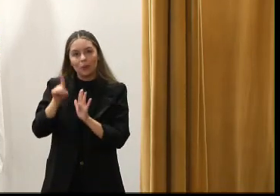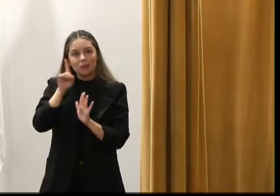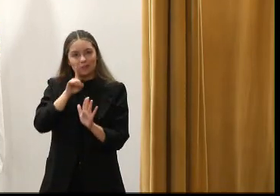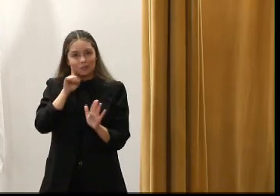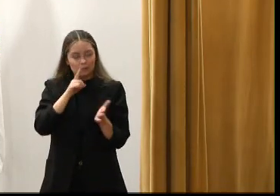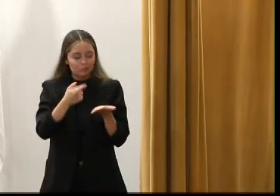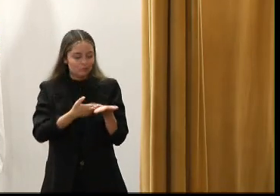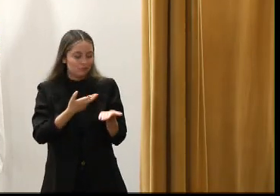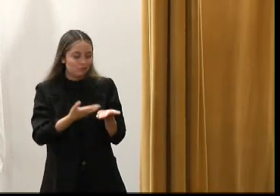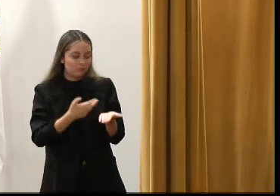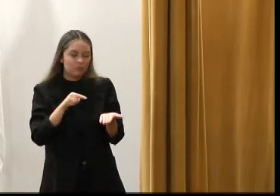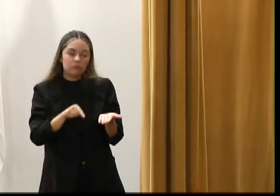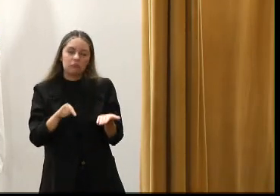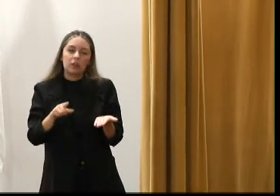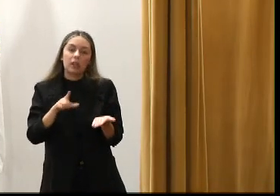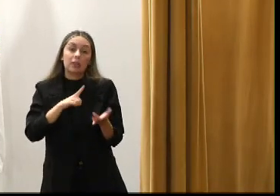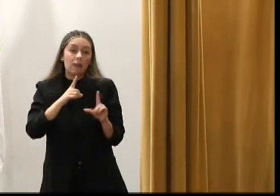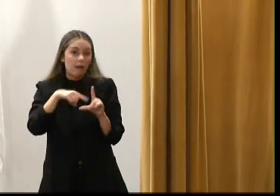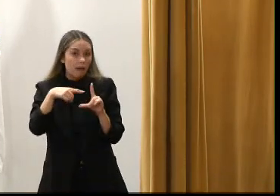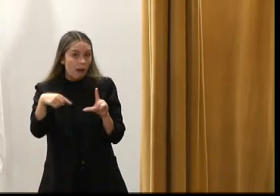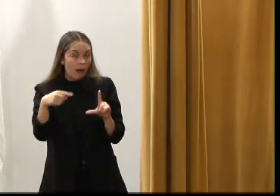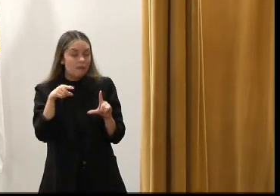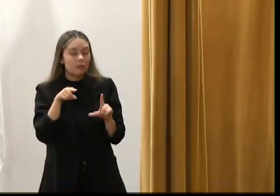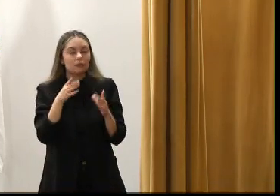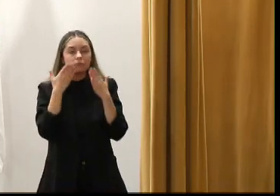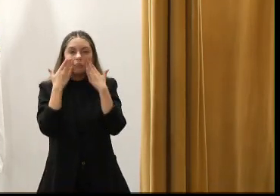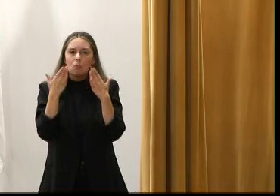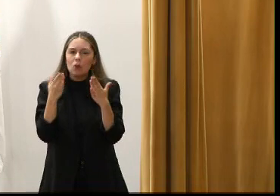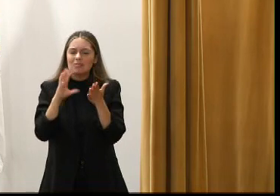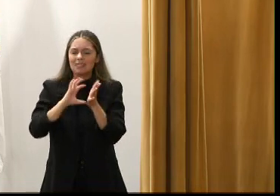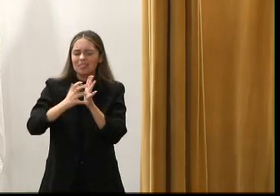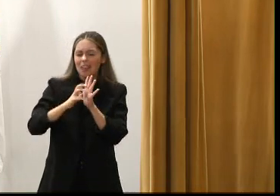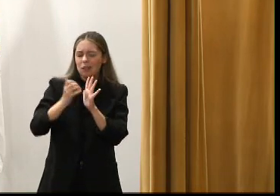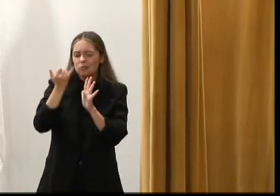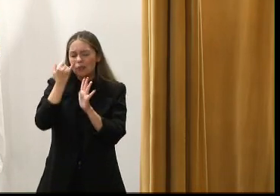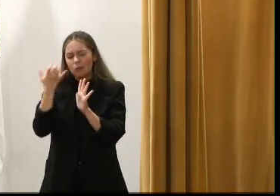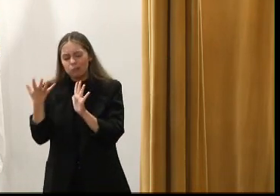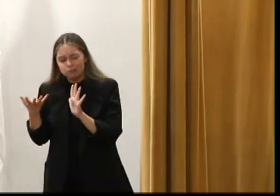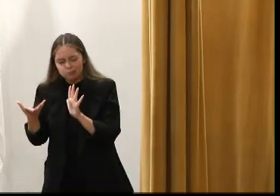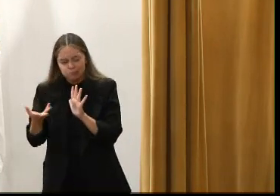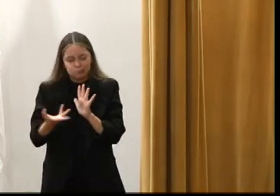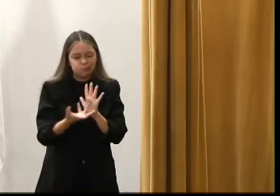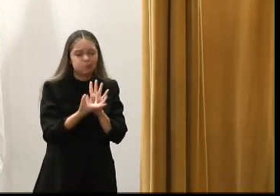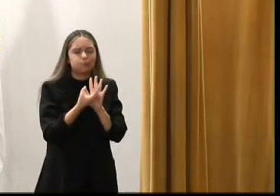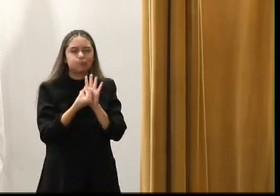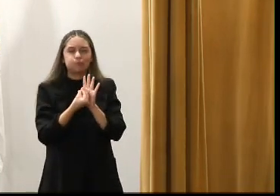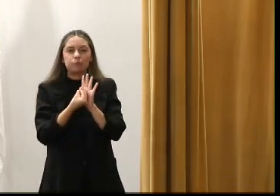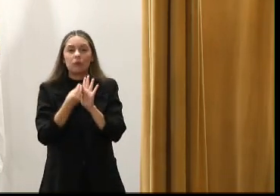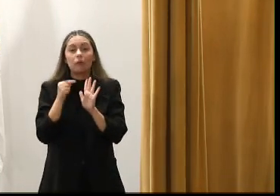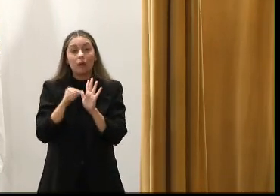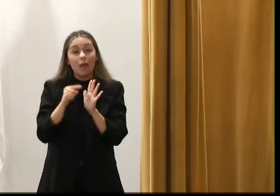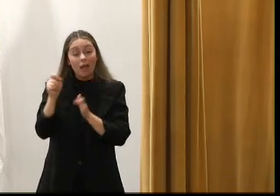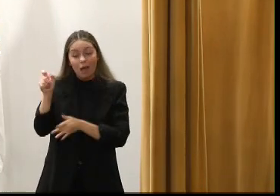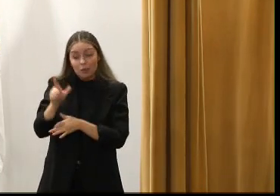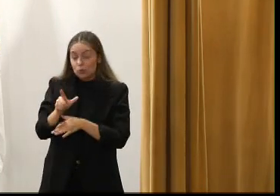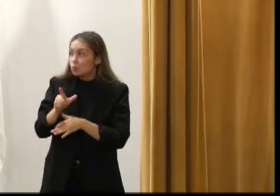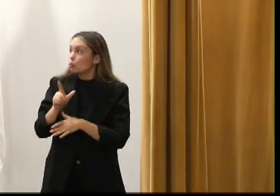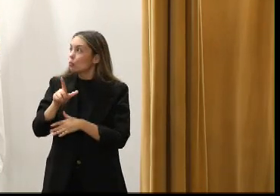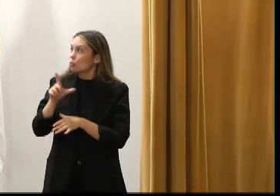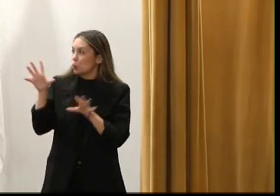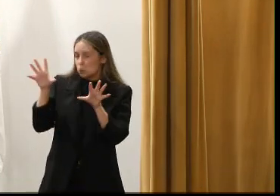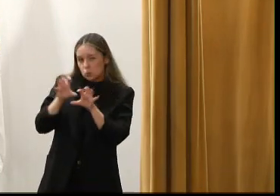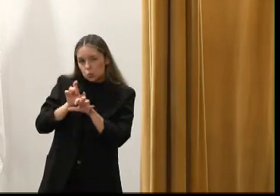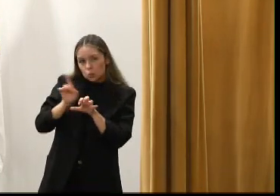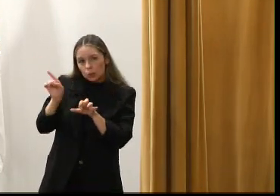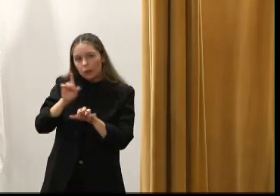Tá? Ele tem, então, esse gráfico que consolida uma série de dados, e a gente vê aqui que, aqui em azul, mais escuro,